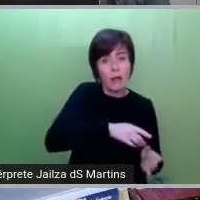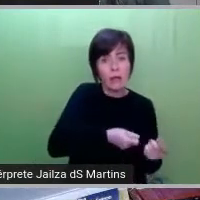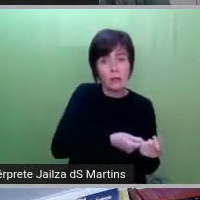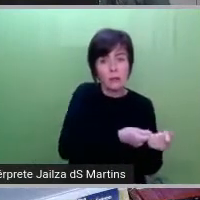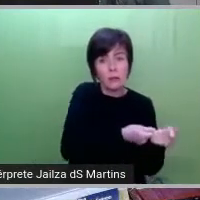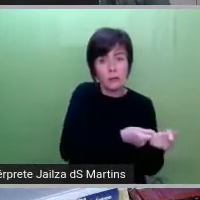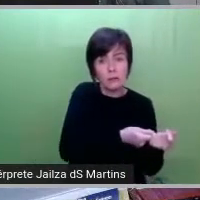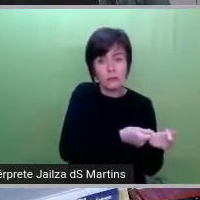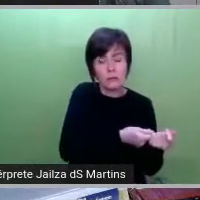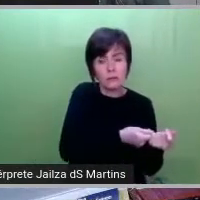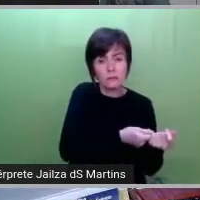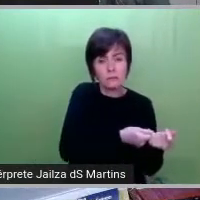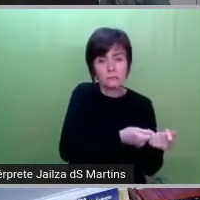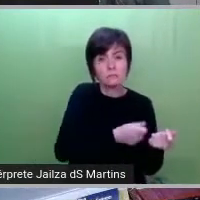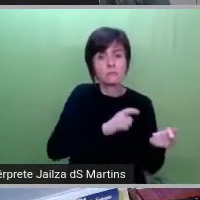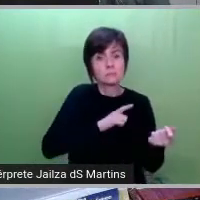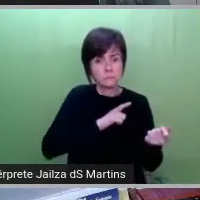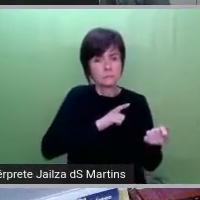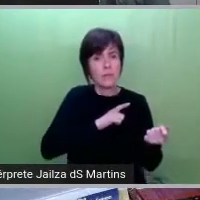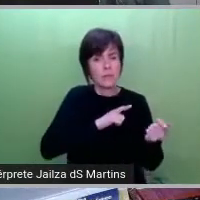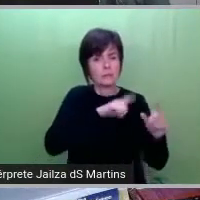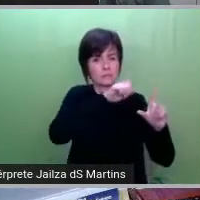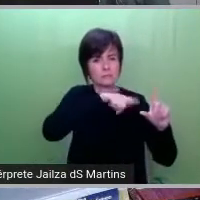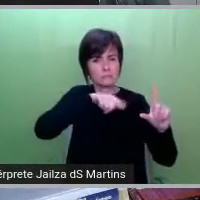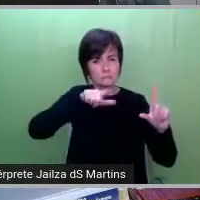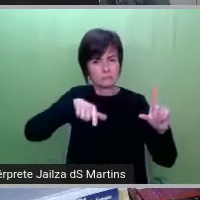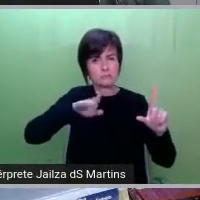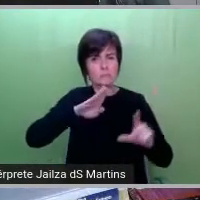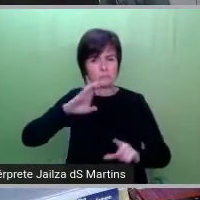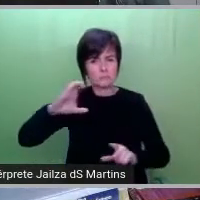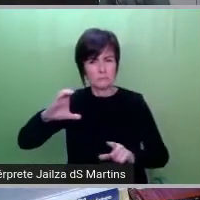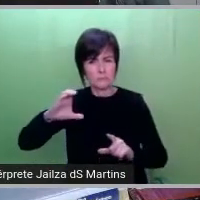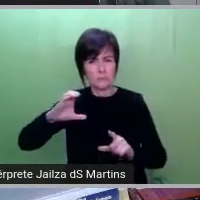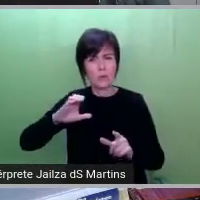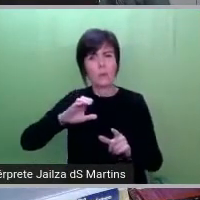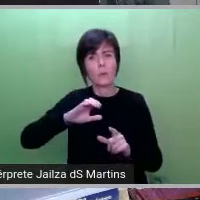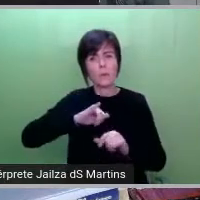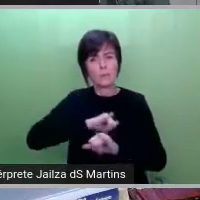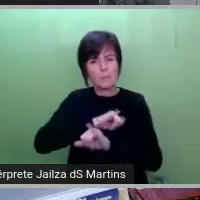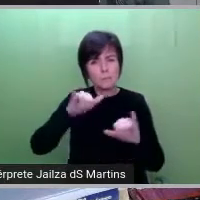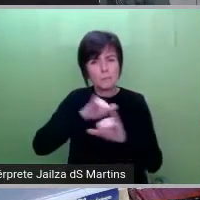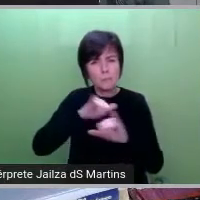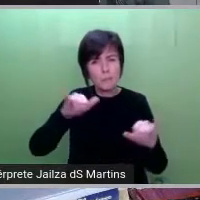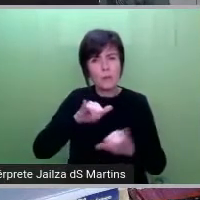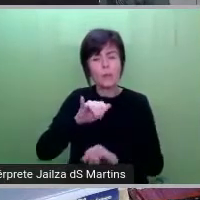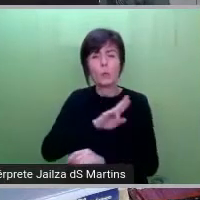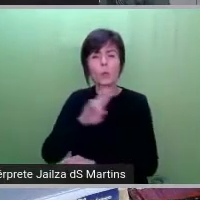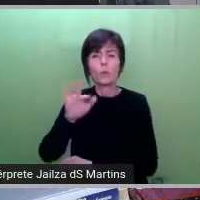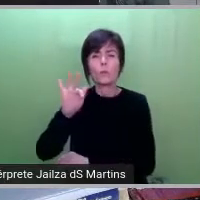está sintetizado num boletim que o Banco Central publica, chamado Boletim Focus.